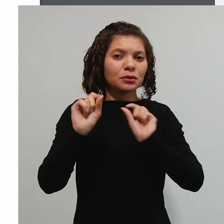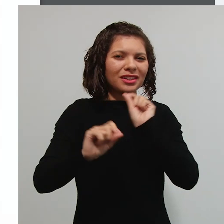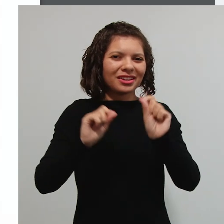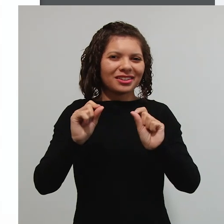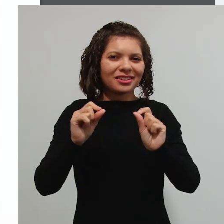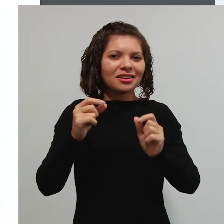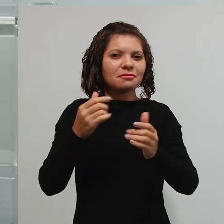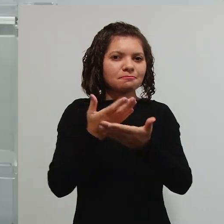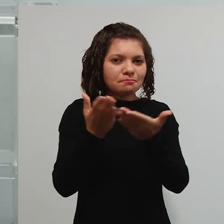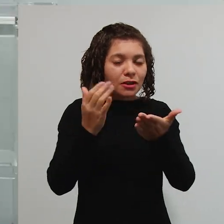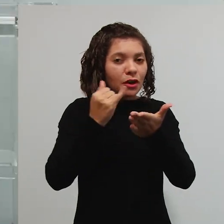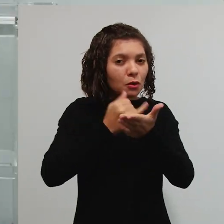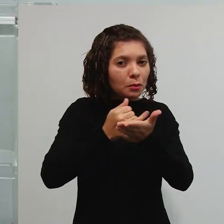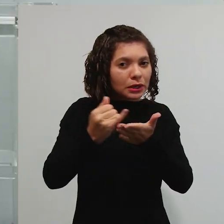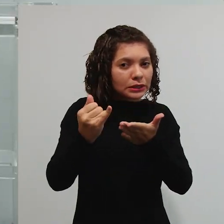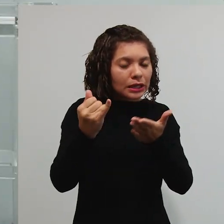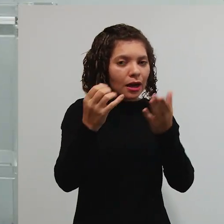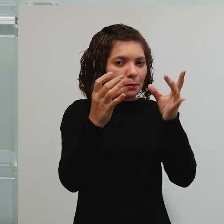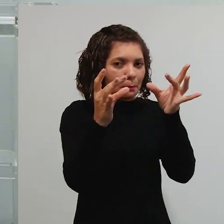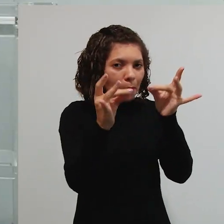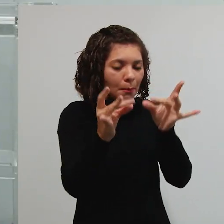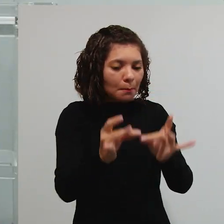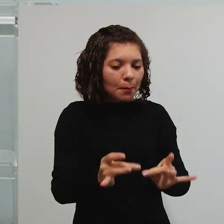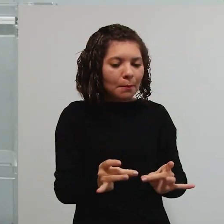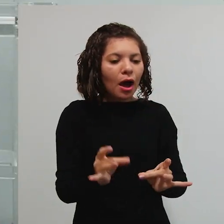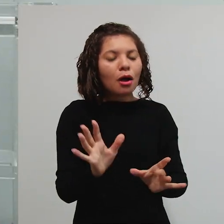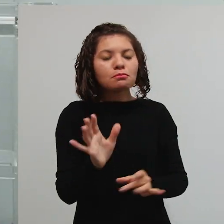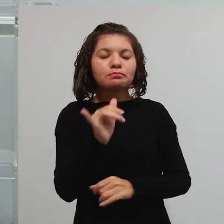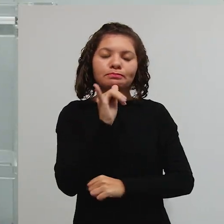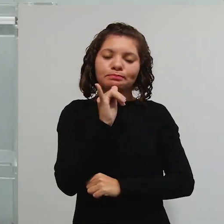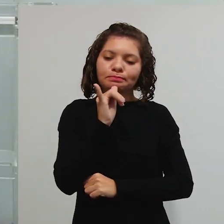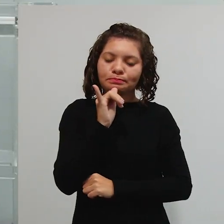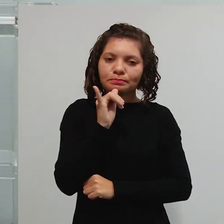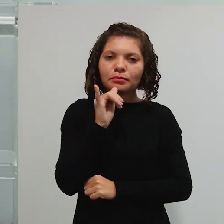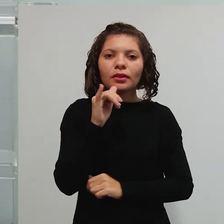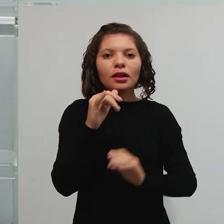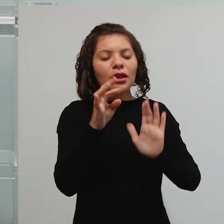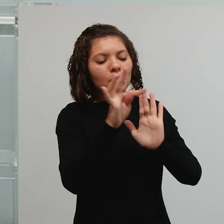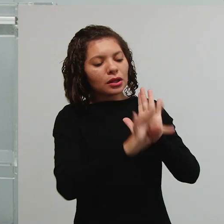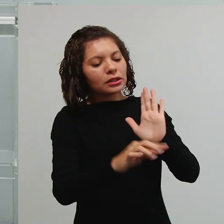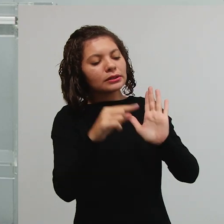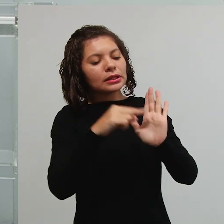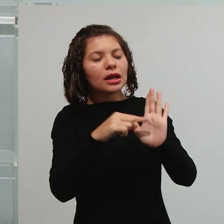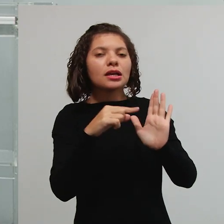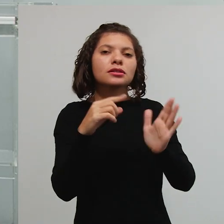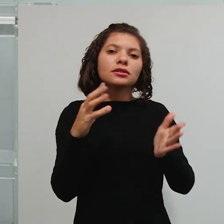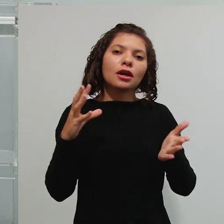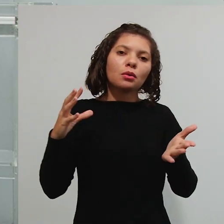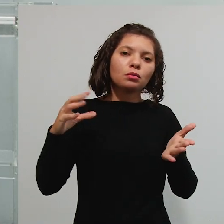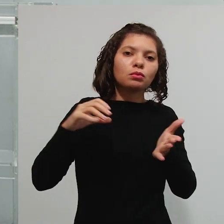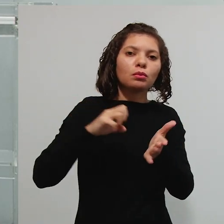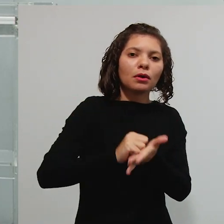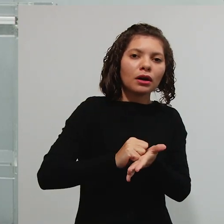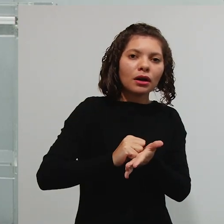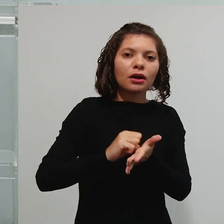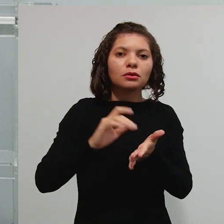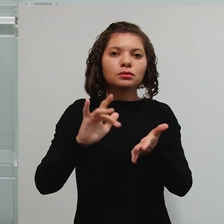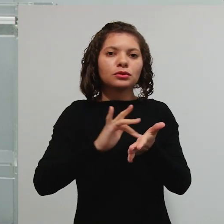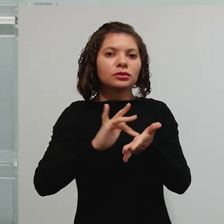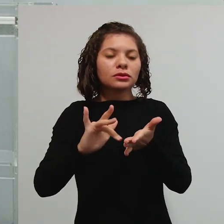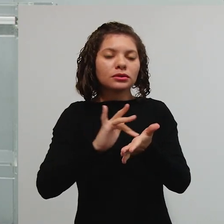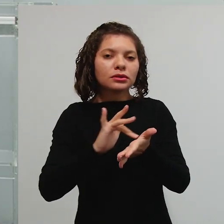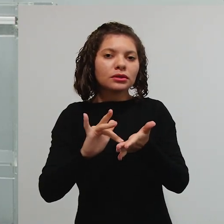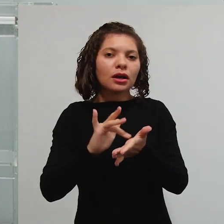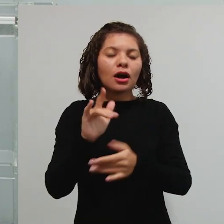dizer, olha, este é o registro digital, o registro